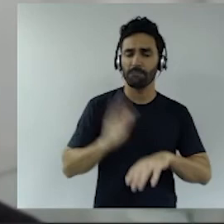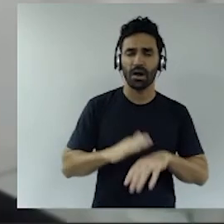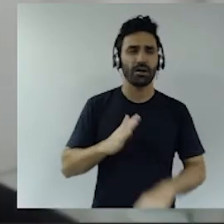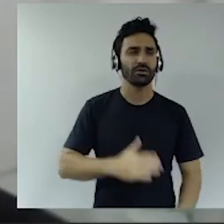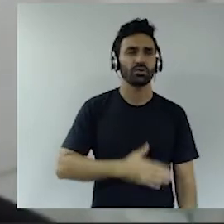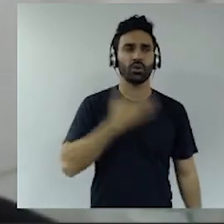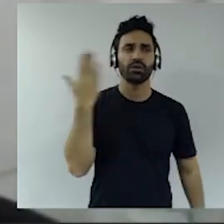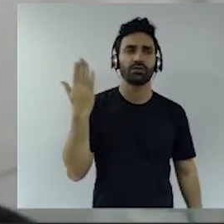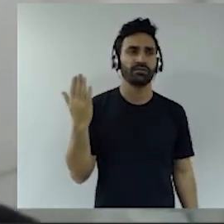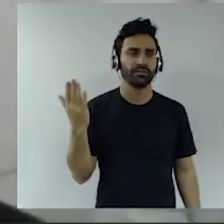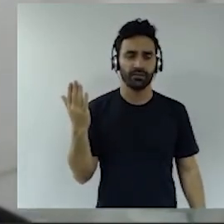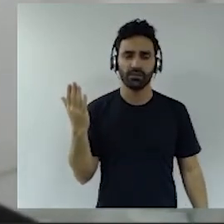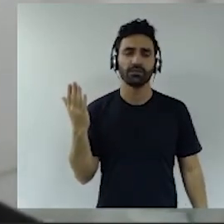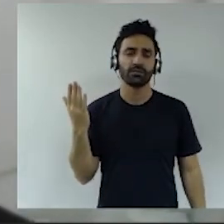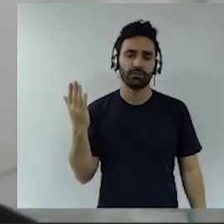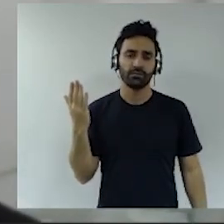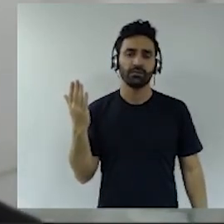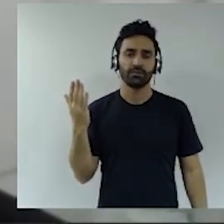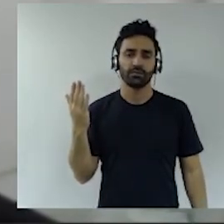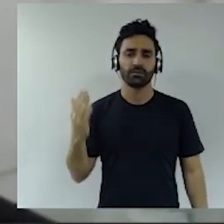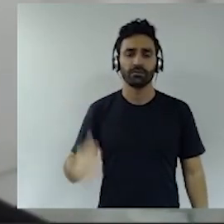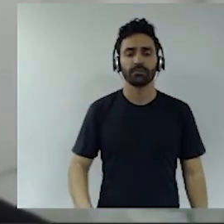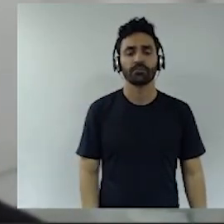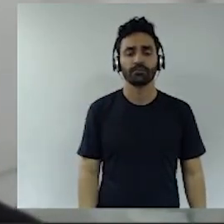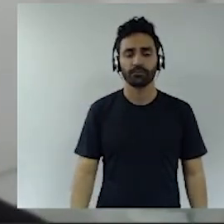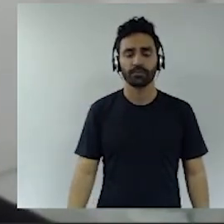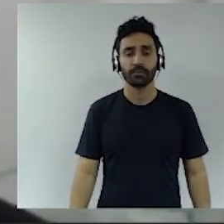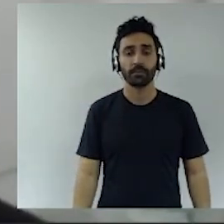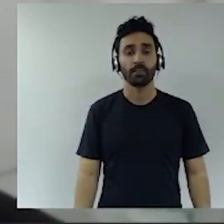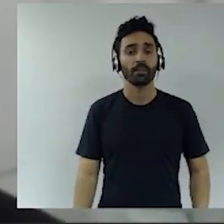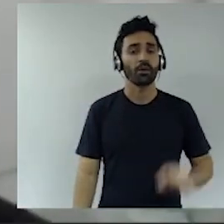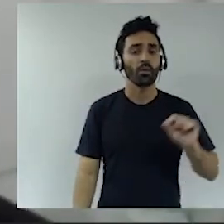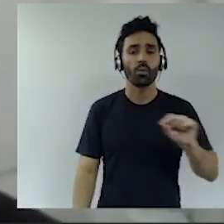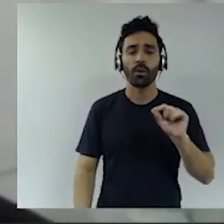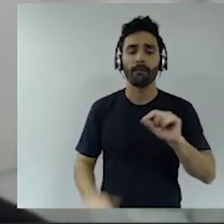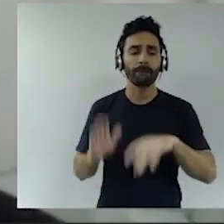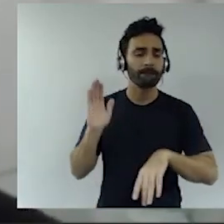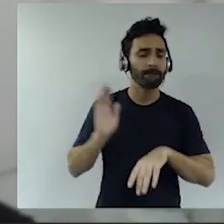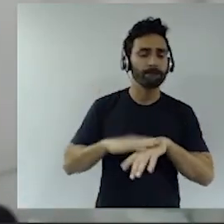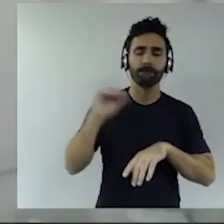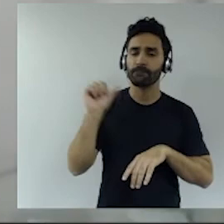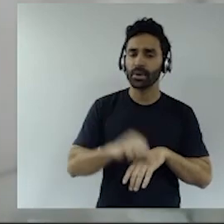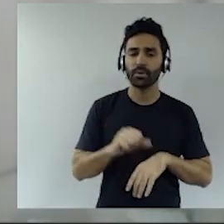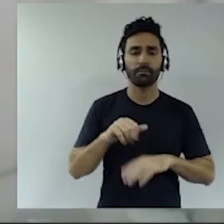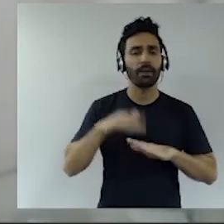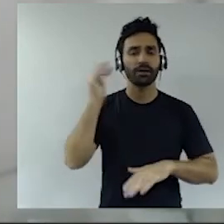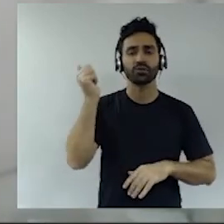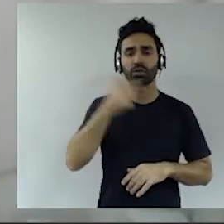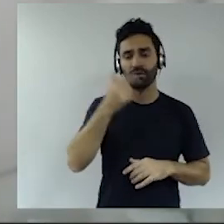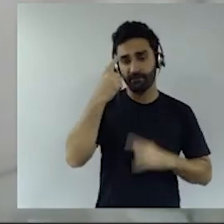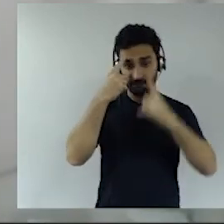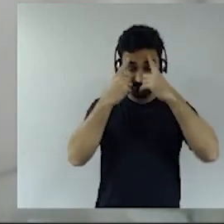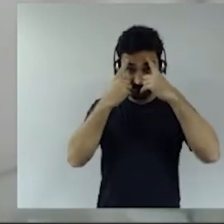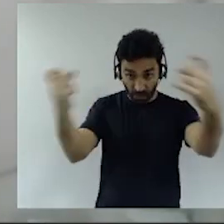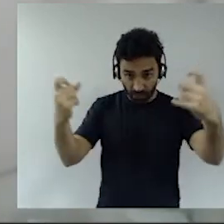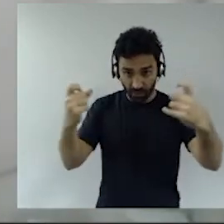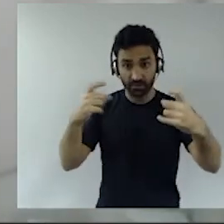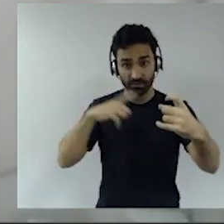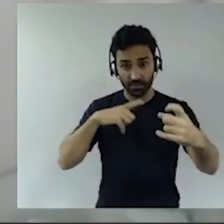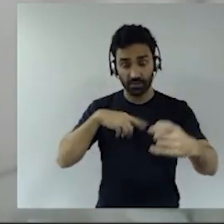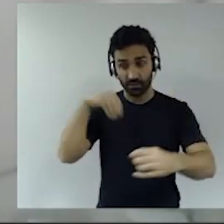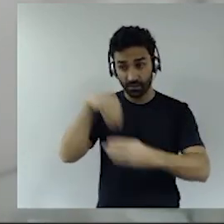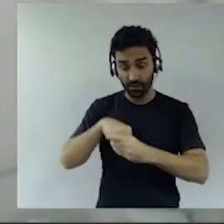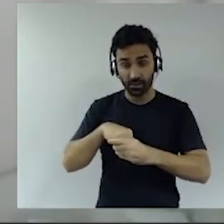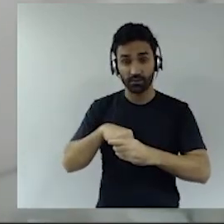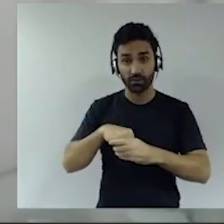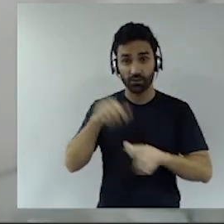humanidade do que a própria história dos delitos, porque mais cruéis e talvez mais numerosas do que as violências produzidas pelos delitos têm